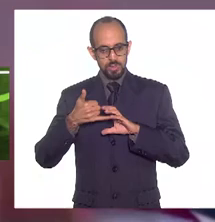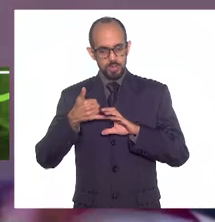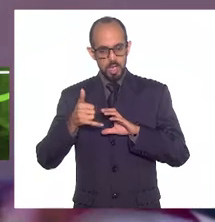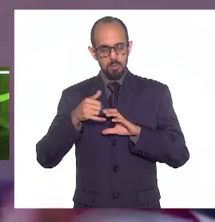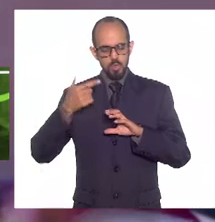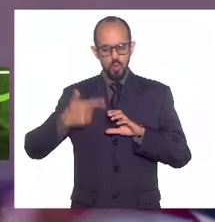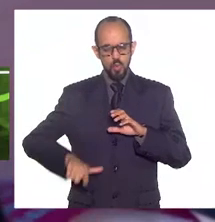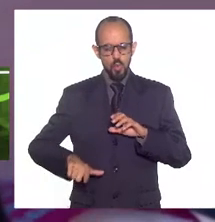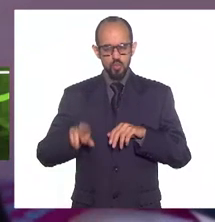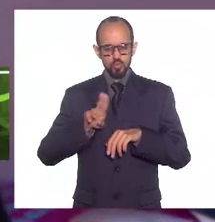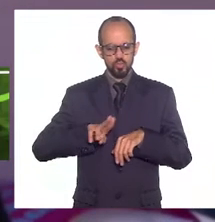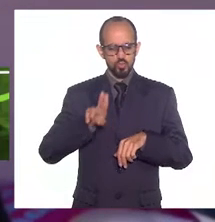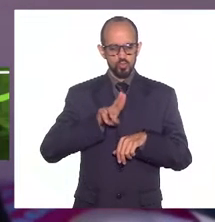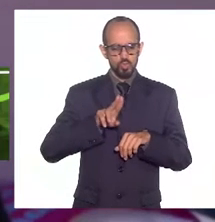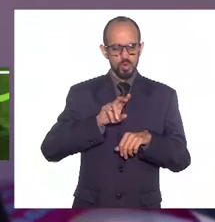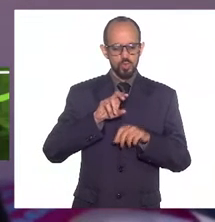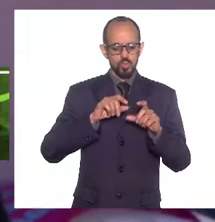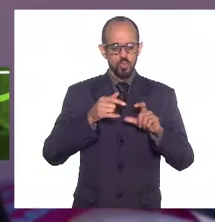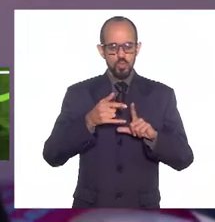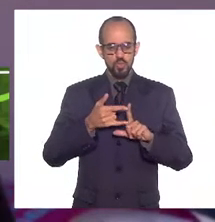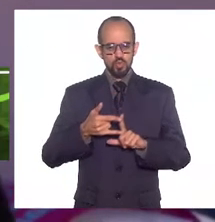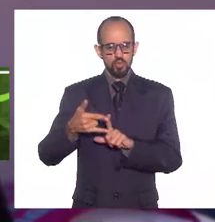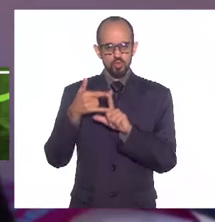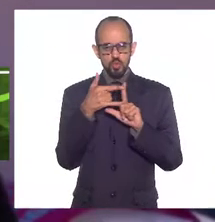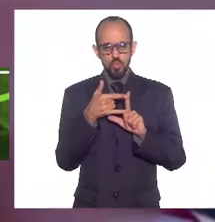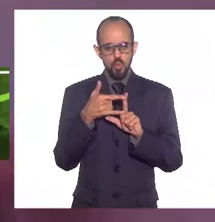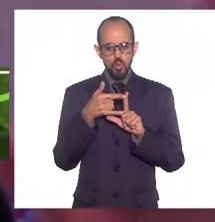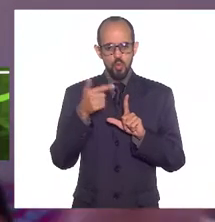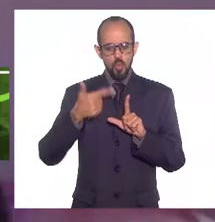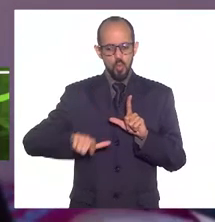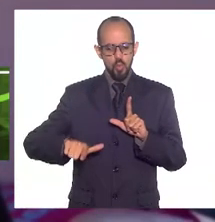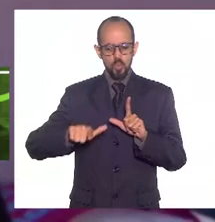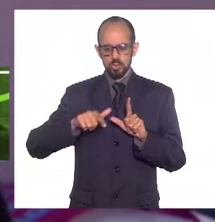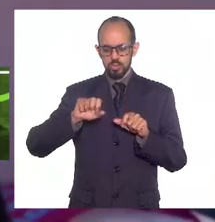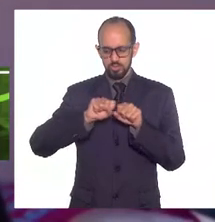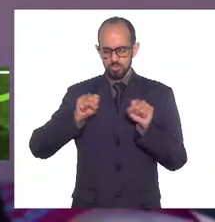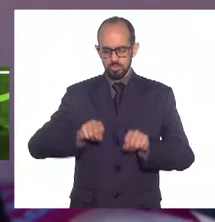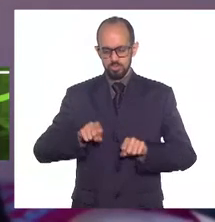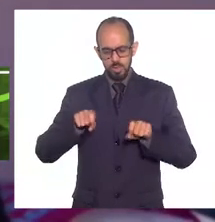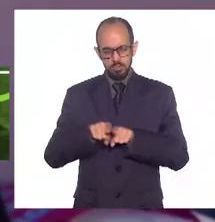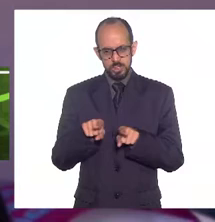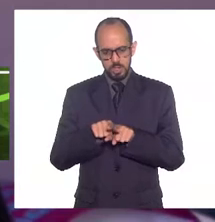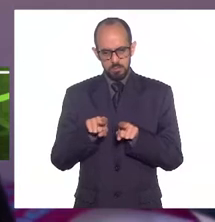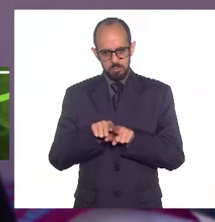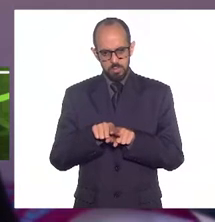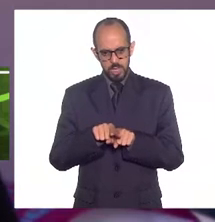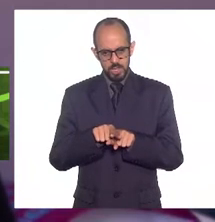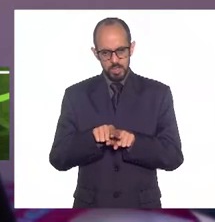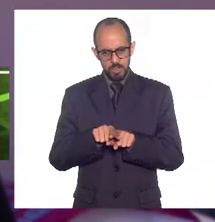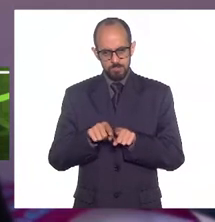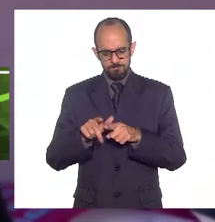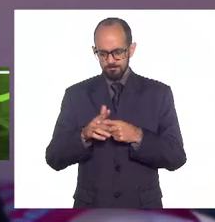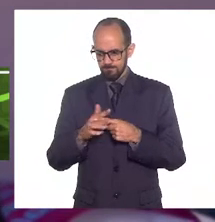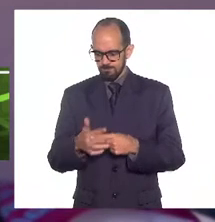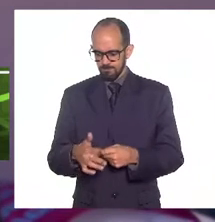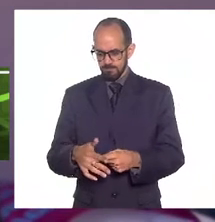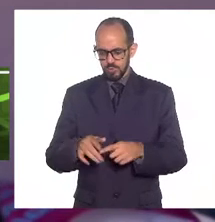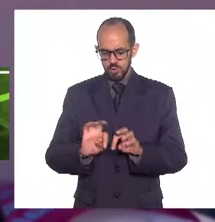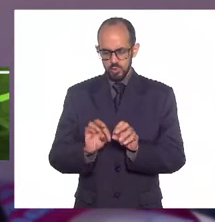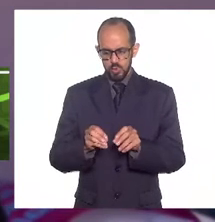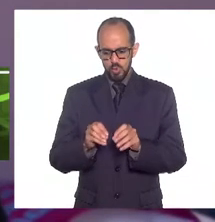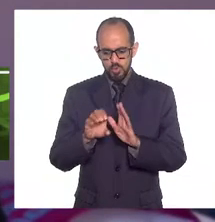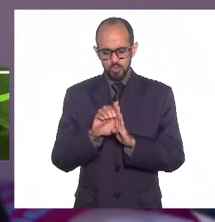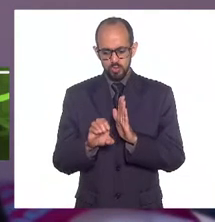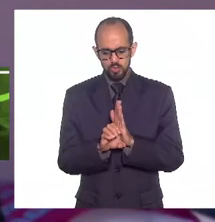outros usando zoom outros em outras plataformas enfim reformaram suas ementas